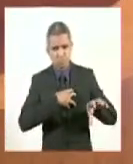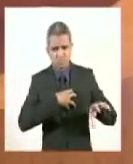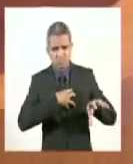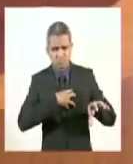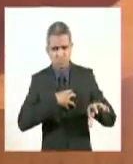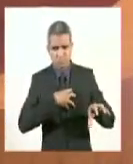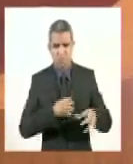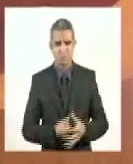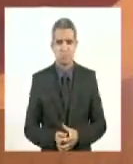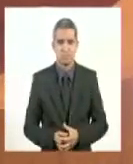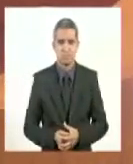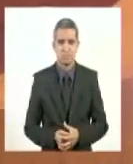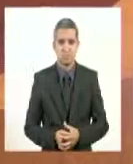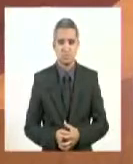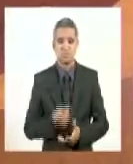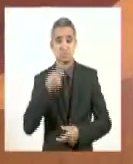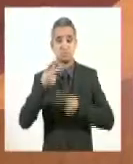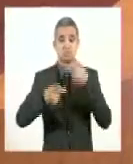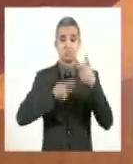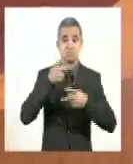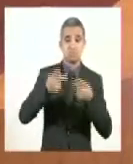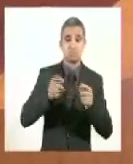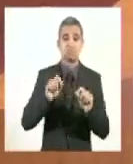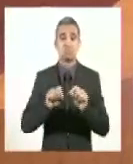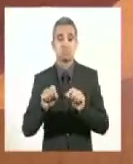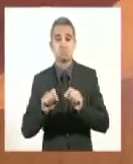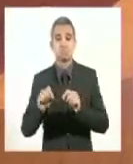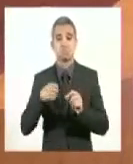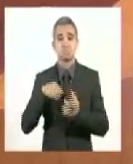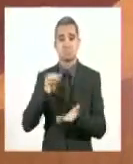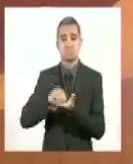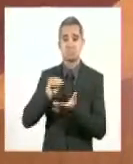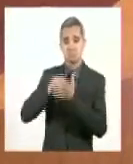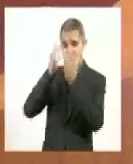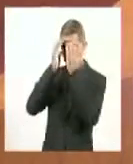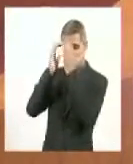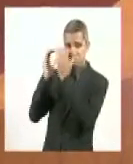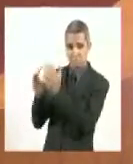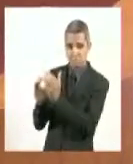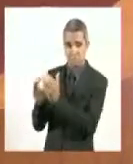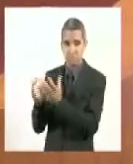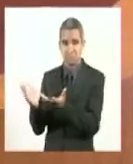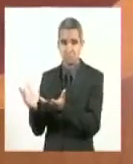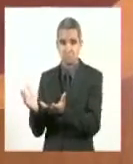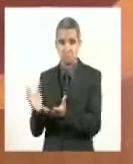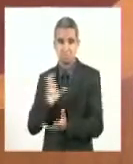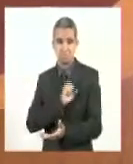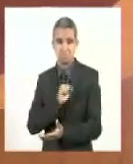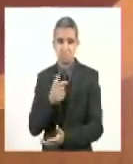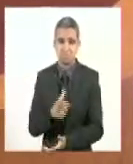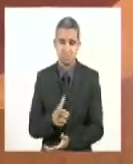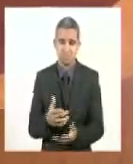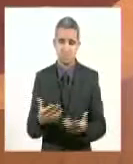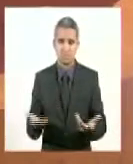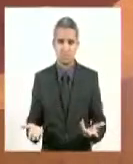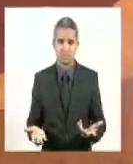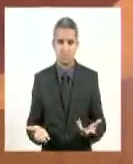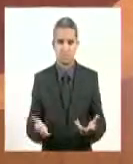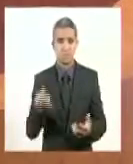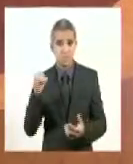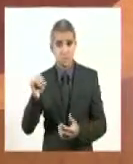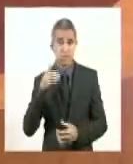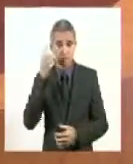Aí foram dizer que era até desumano eu dizer isso. Eu quero que esses deputados que dizem que é